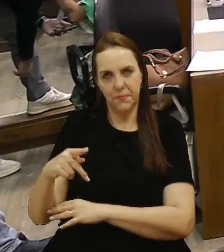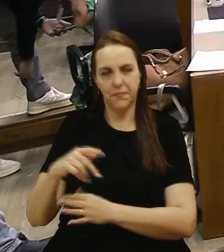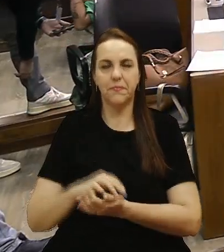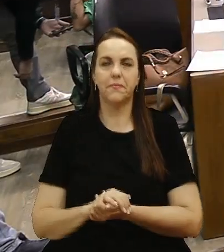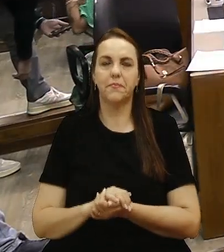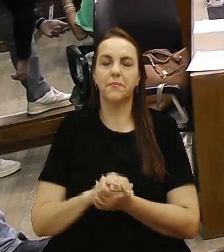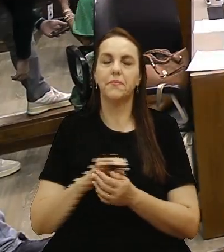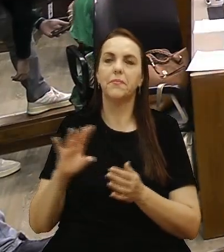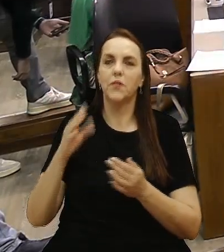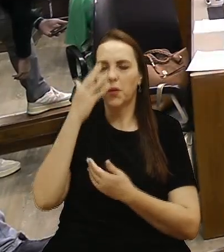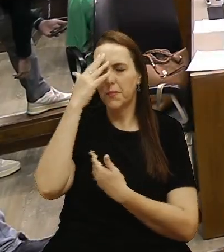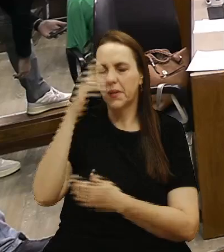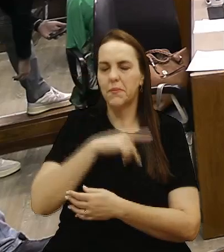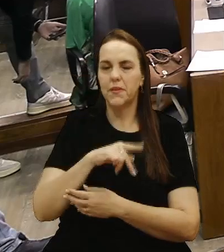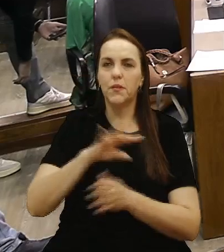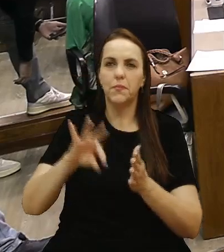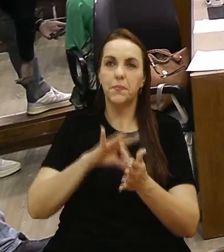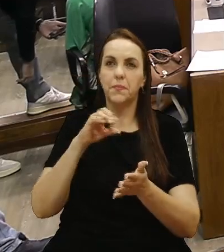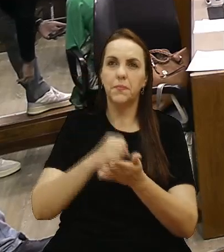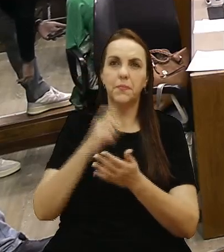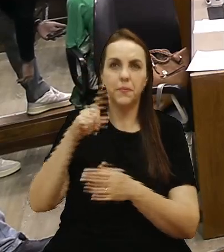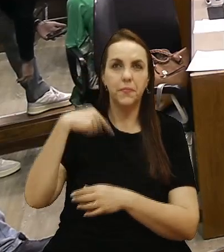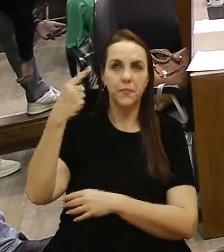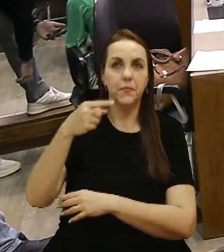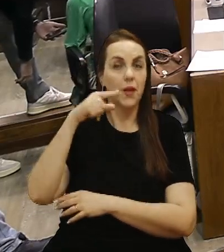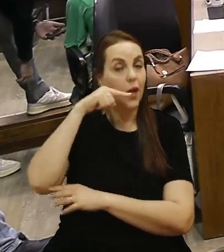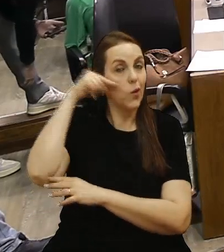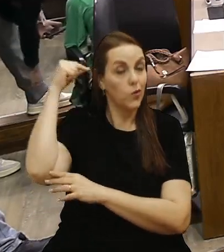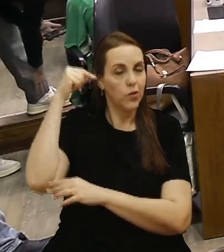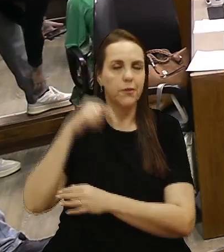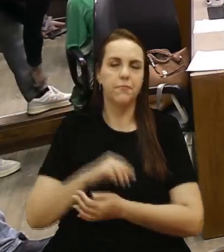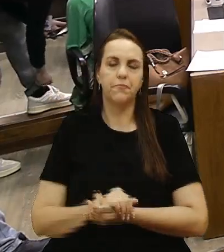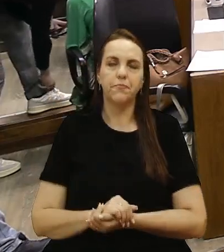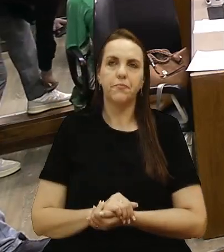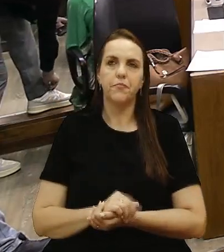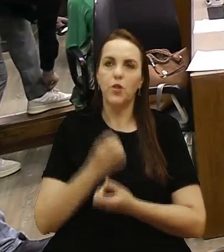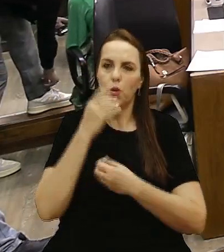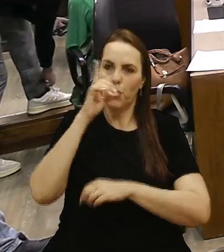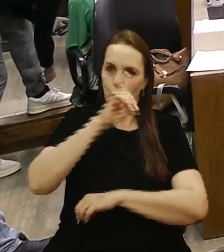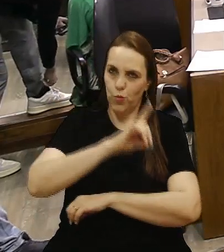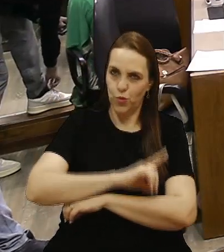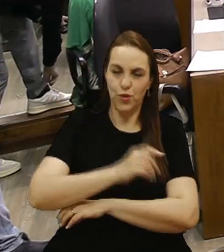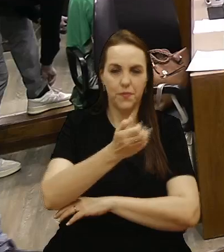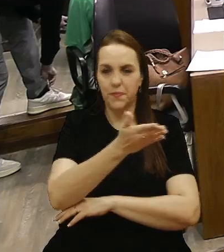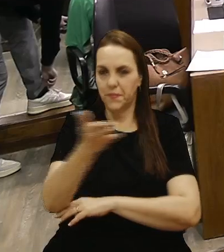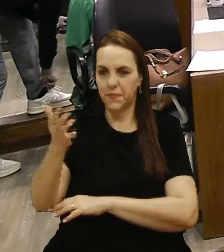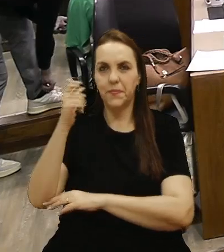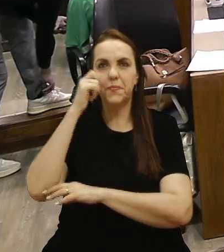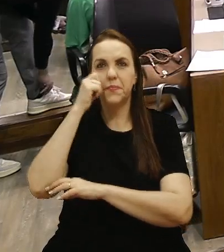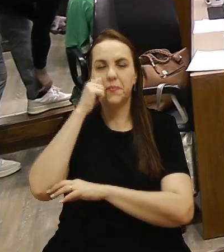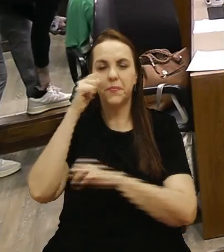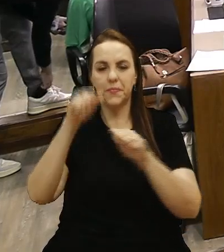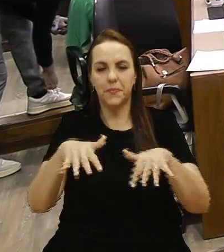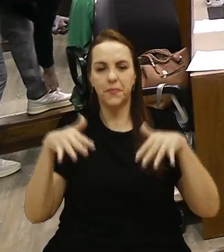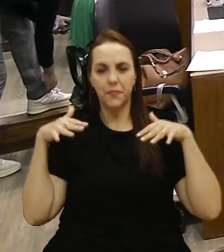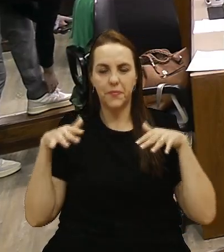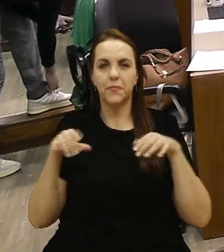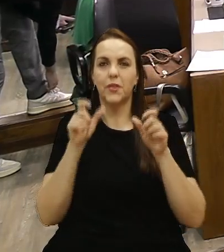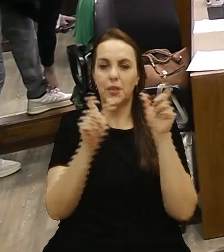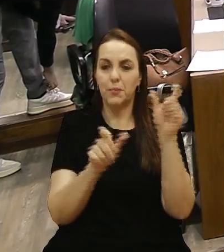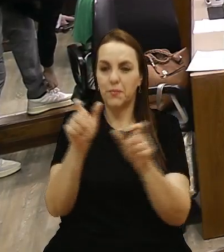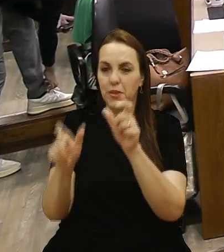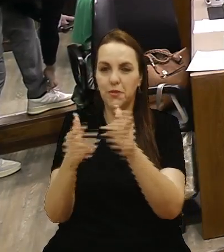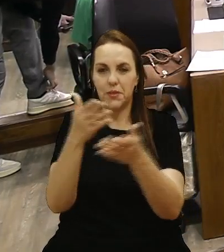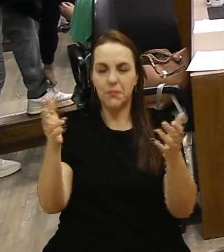Aldonei Machado. Bom dia, presidente. Bom dia a todos que nos acompanham pelas redes sociais ou aqui presente no plenário. Pessoal da Guarda Municipal, sejam todos